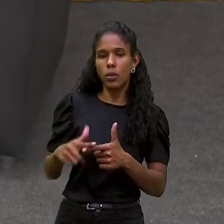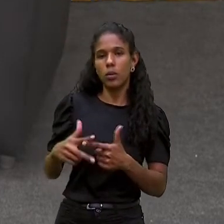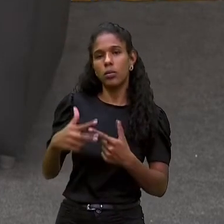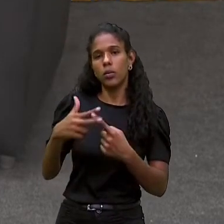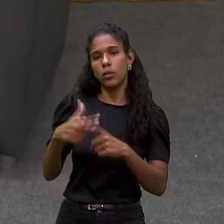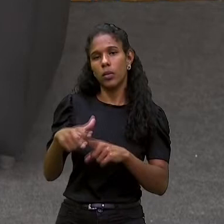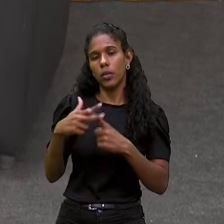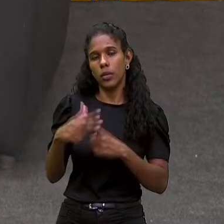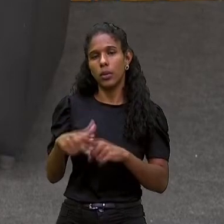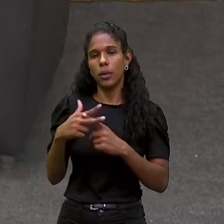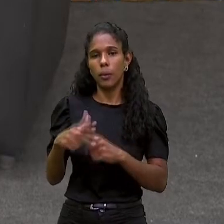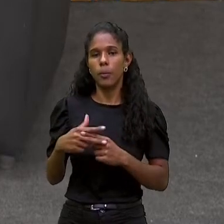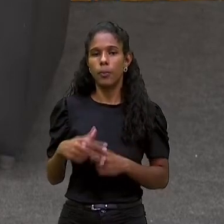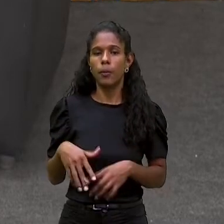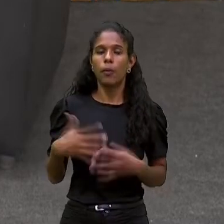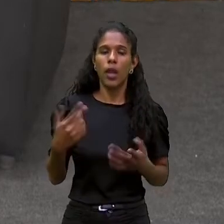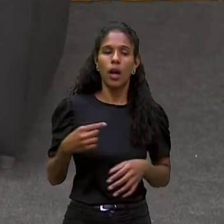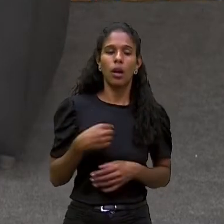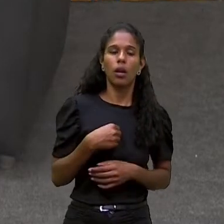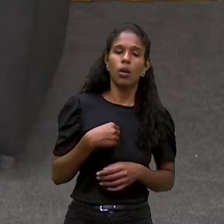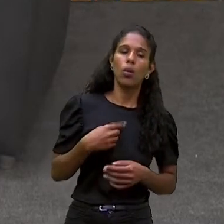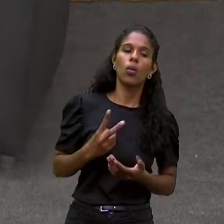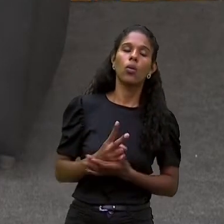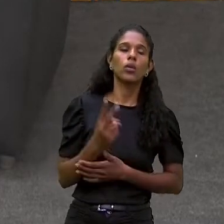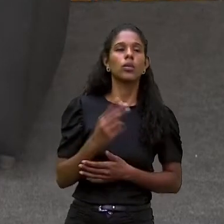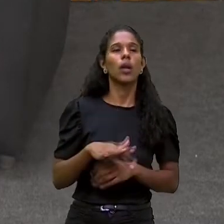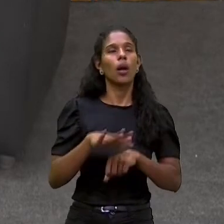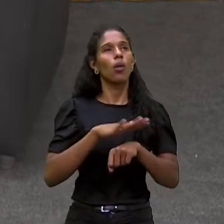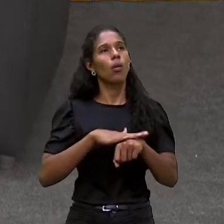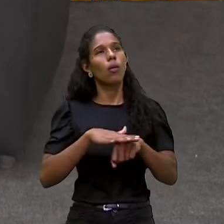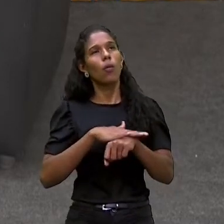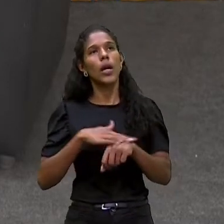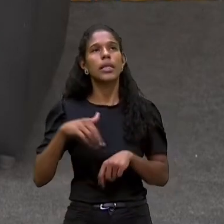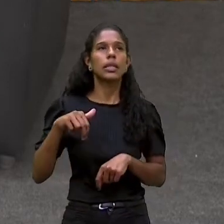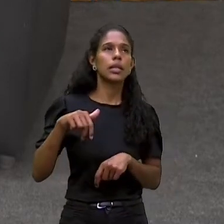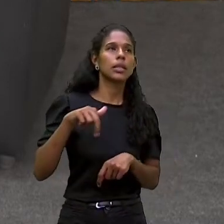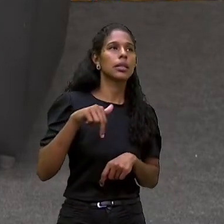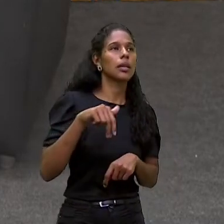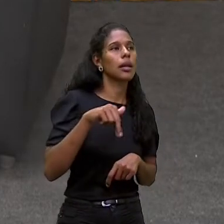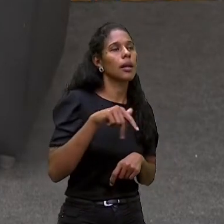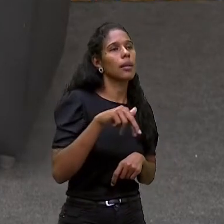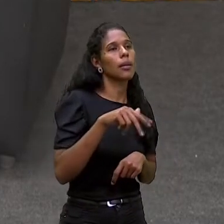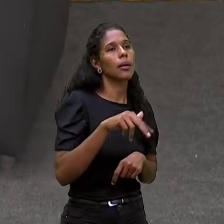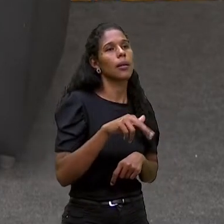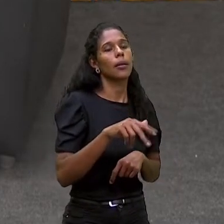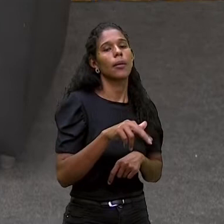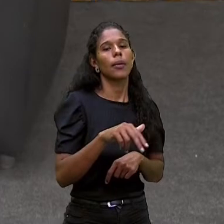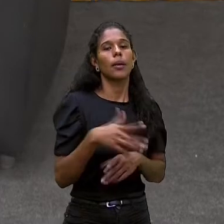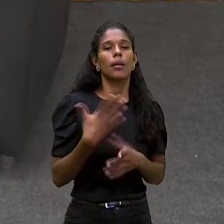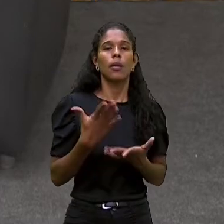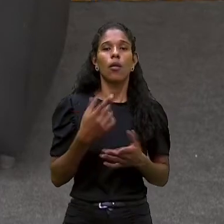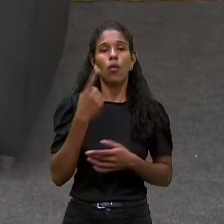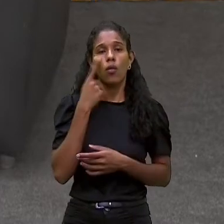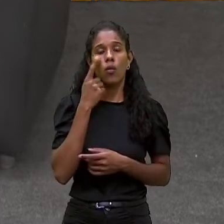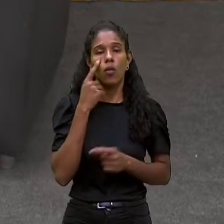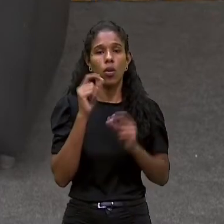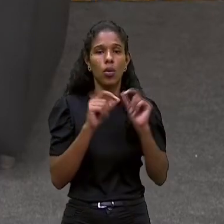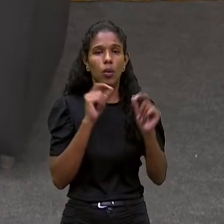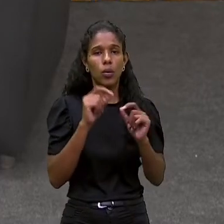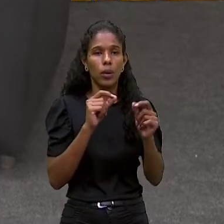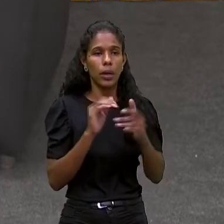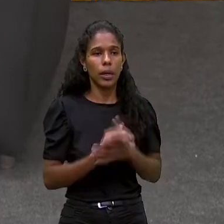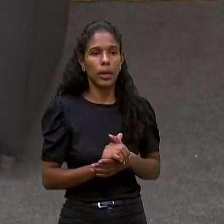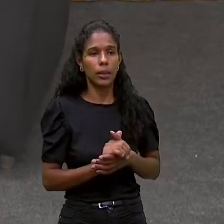fomos conversar, eu andei um pouco mais à frente, até o estabelecimento dele, era um lava-jato, uma